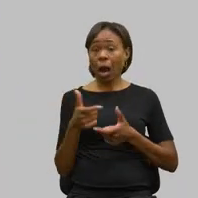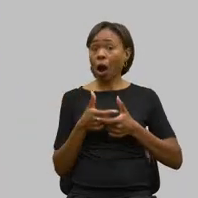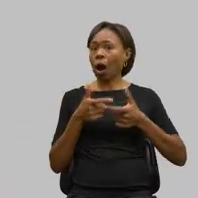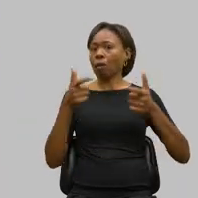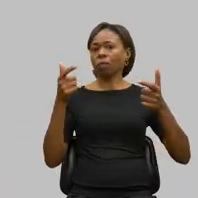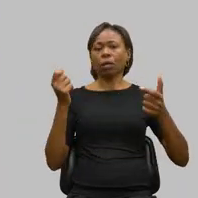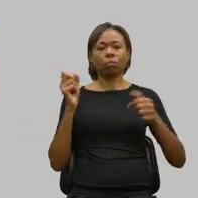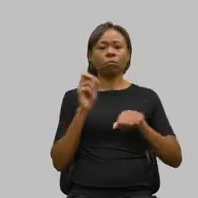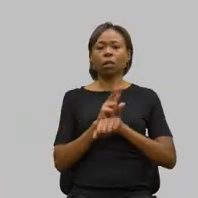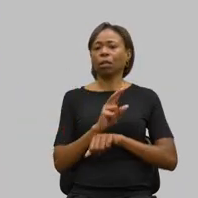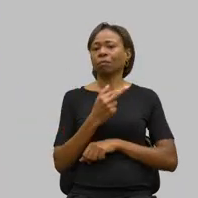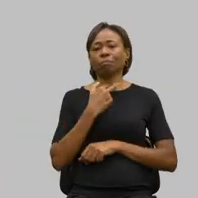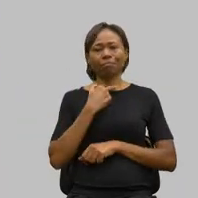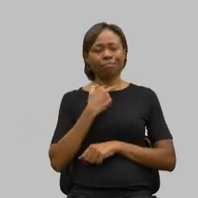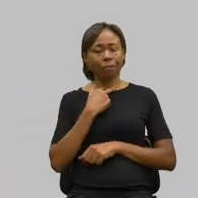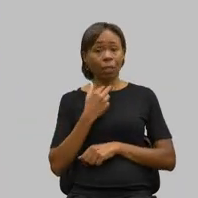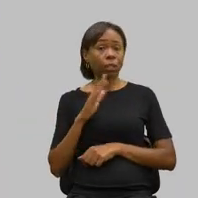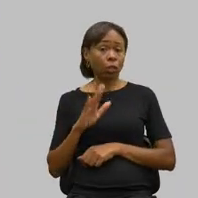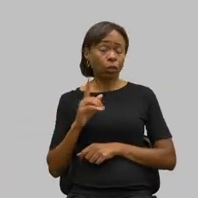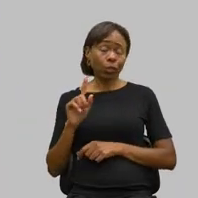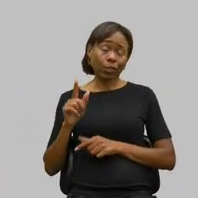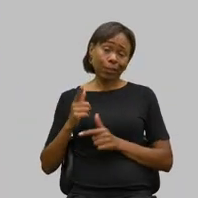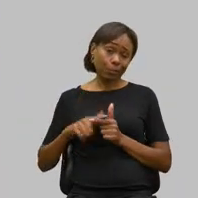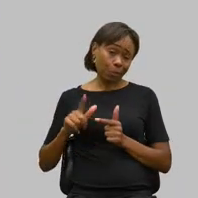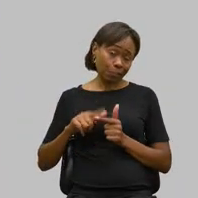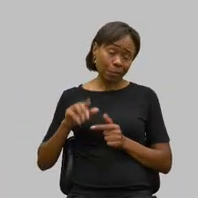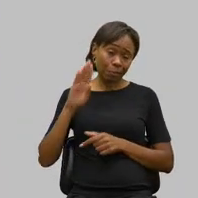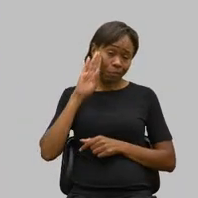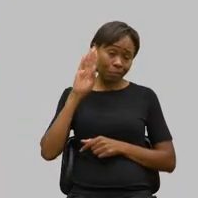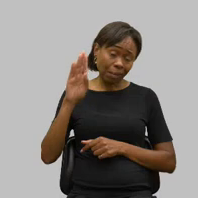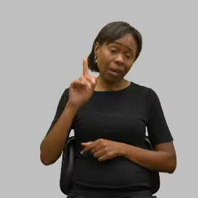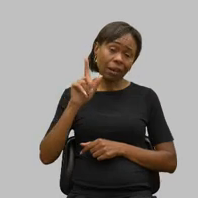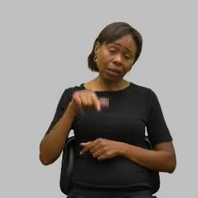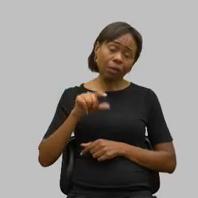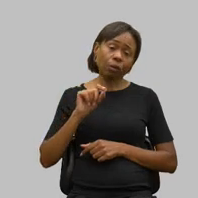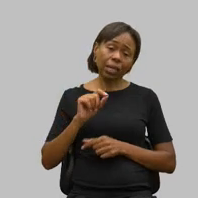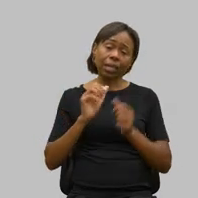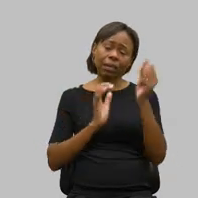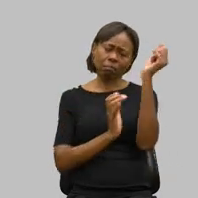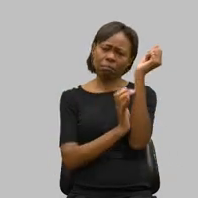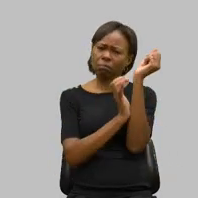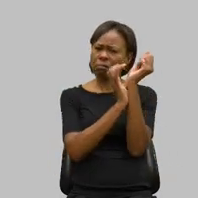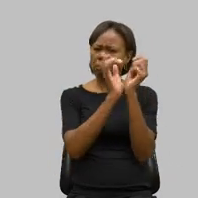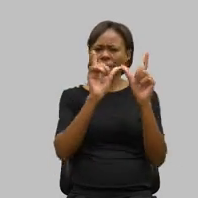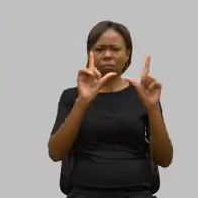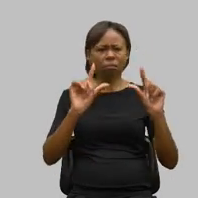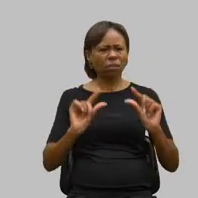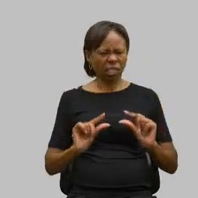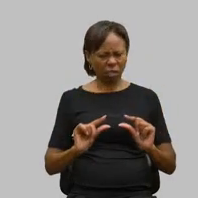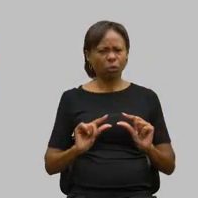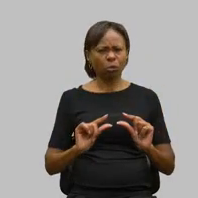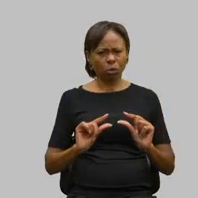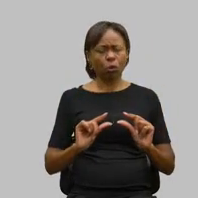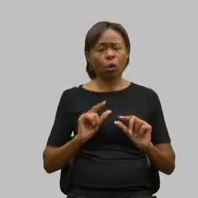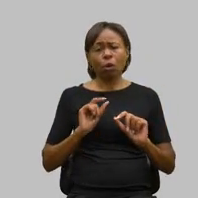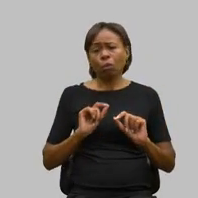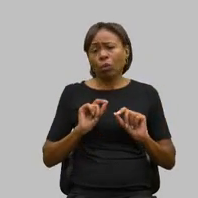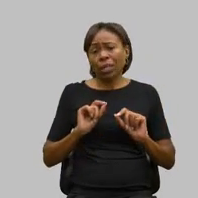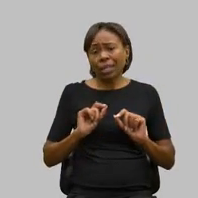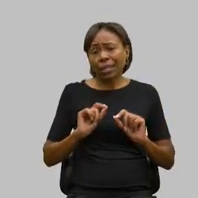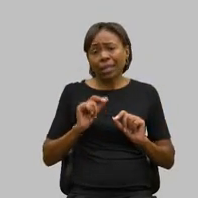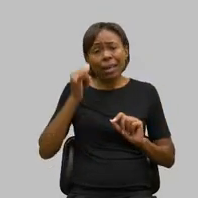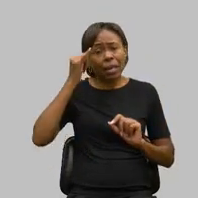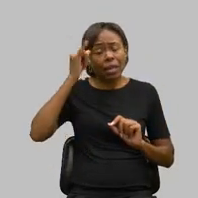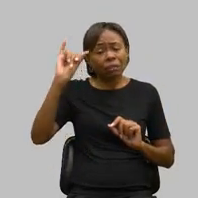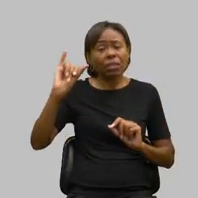o maior desafio nosso é tornar uma secretaria mais eficiente, menos burocrática, para não fazer tanta falta